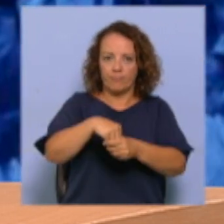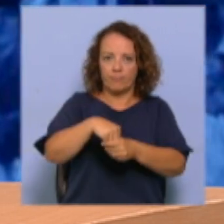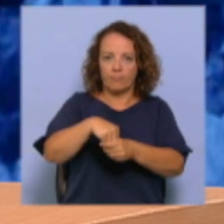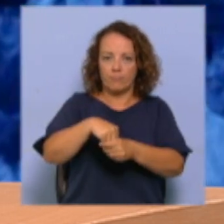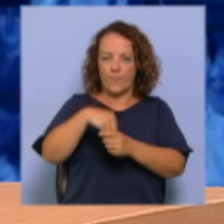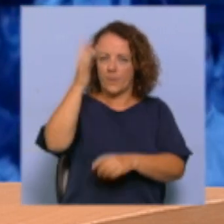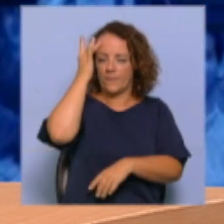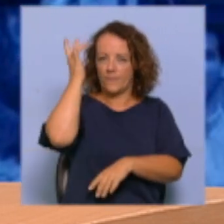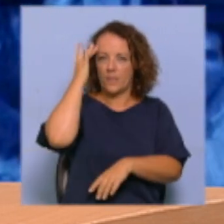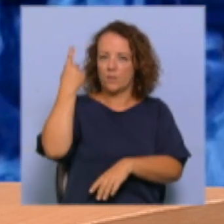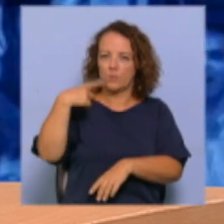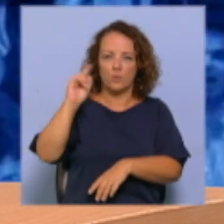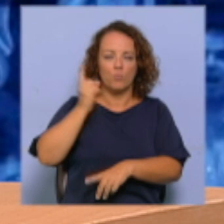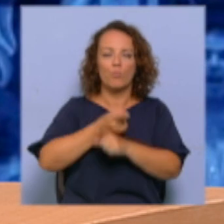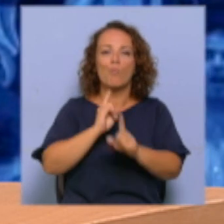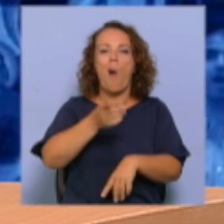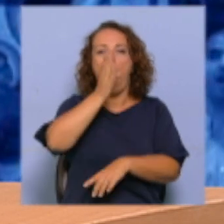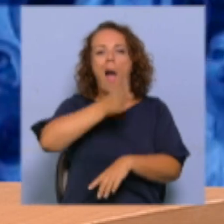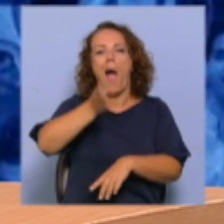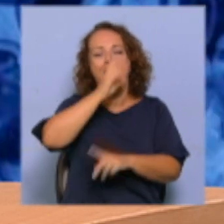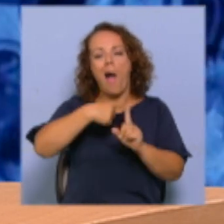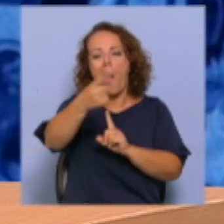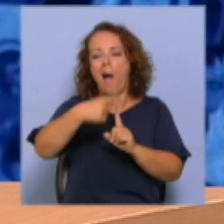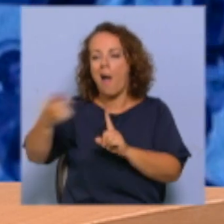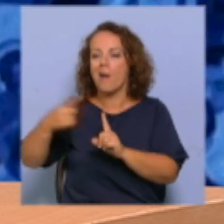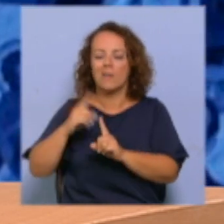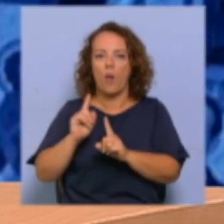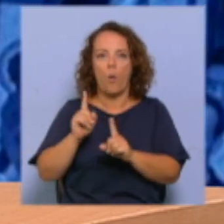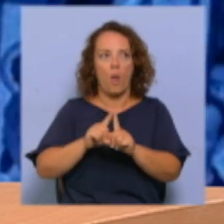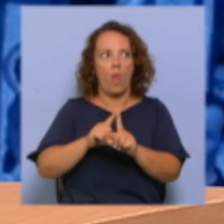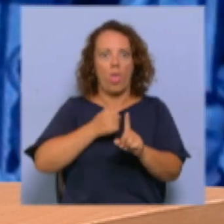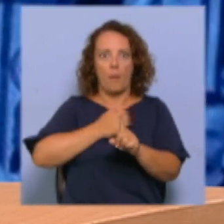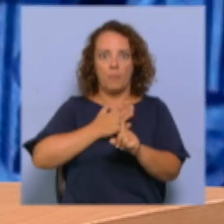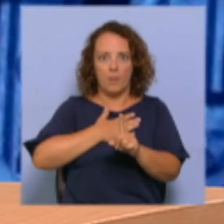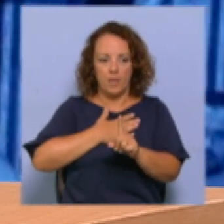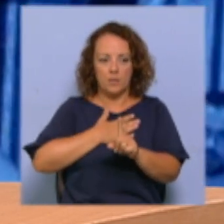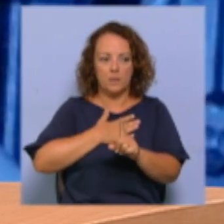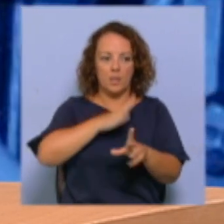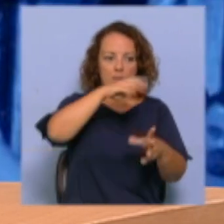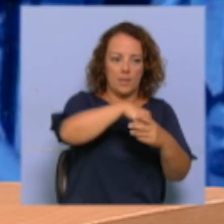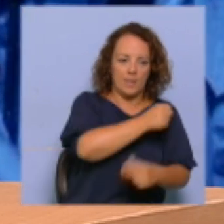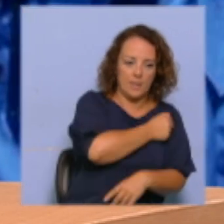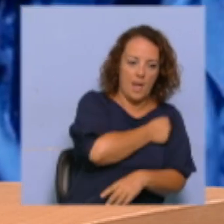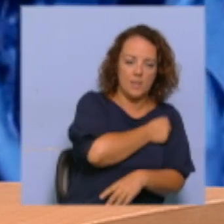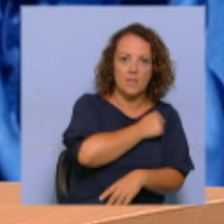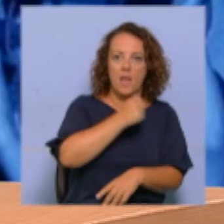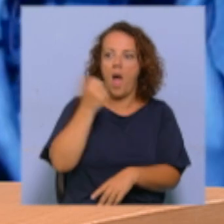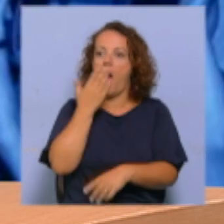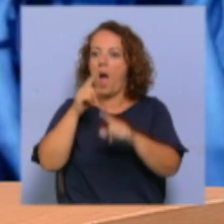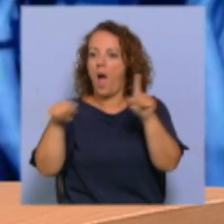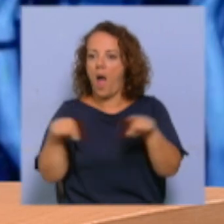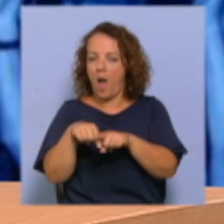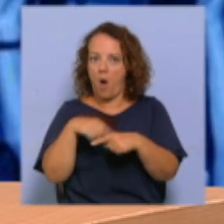as rotinas não são as mesmas e, portanto, levar a empresa e a sala de aula para casa deve ter gerado